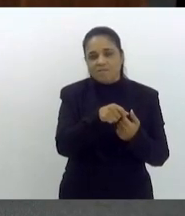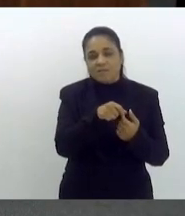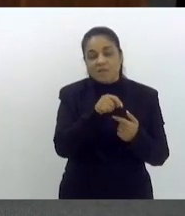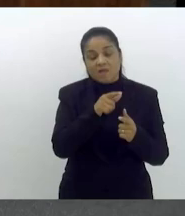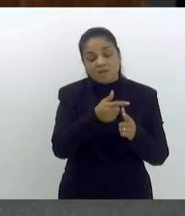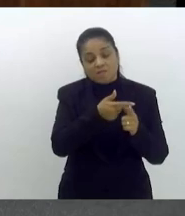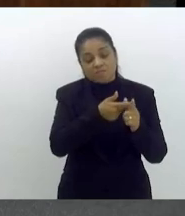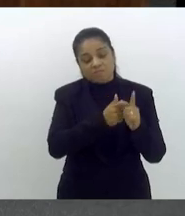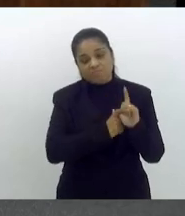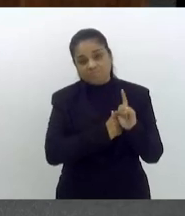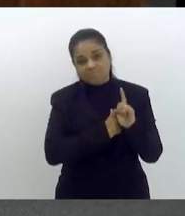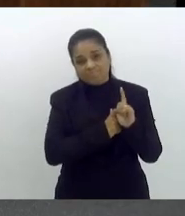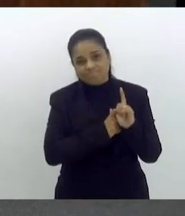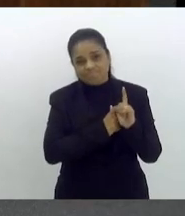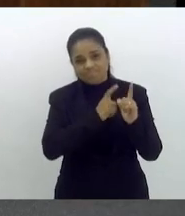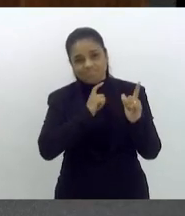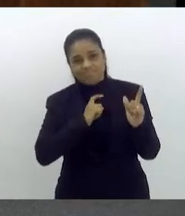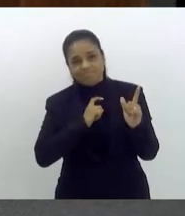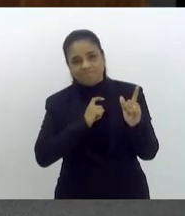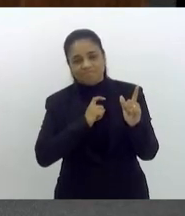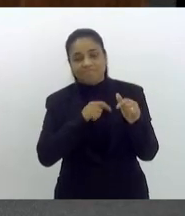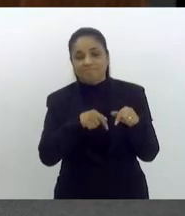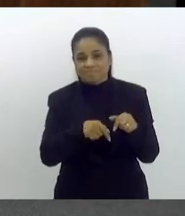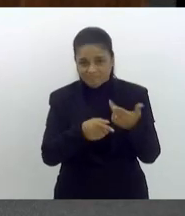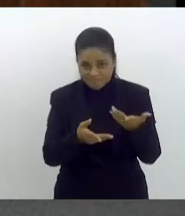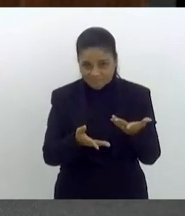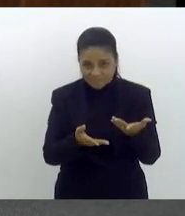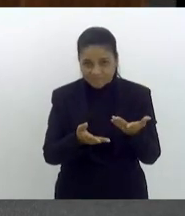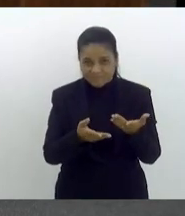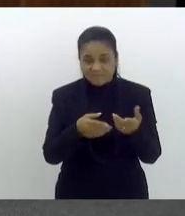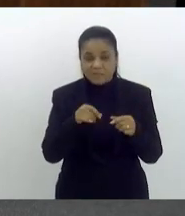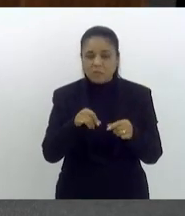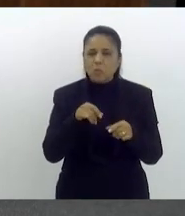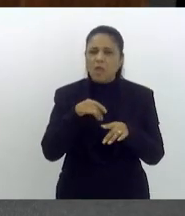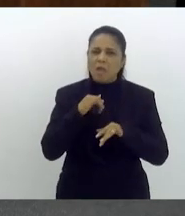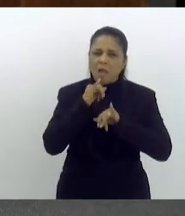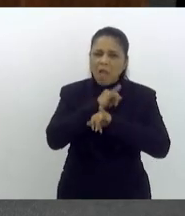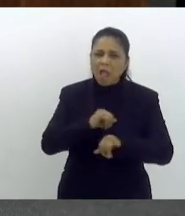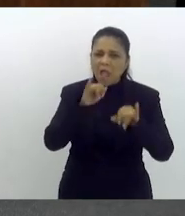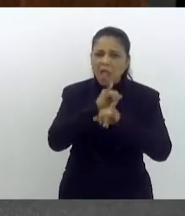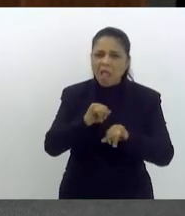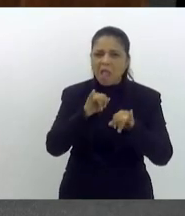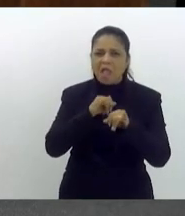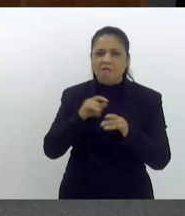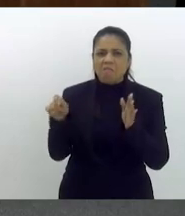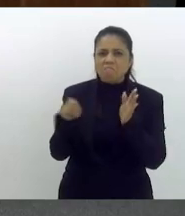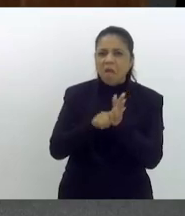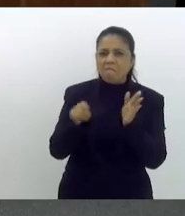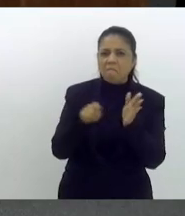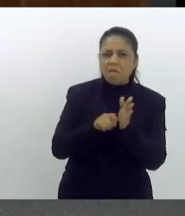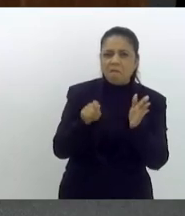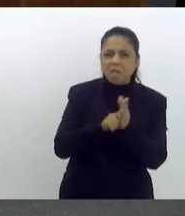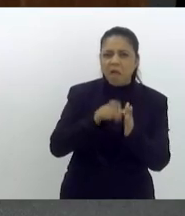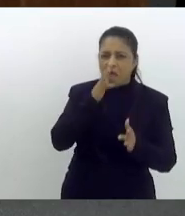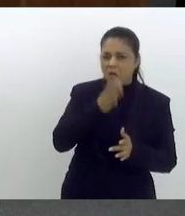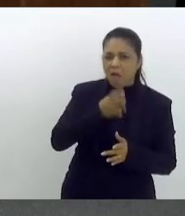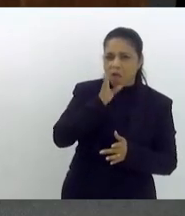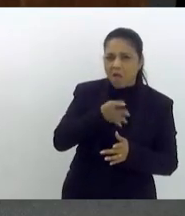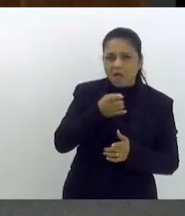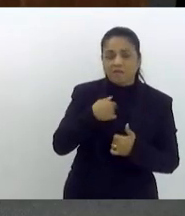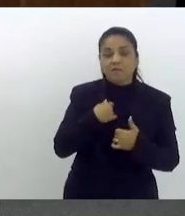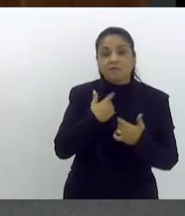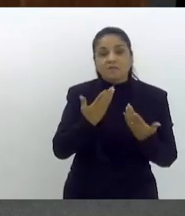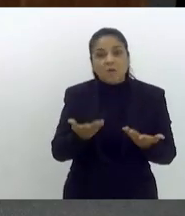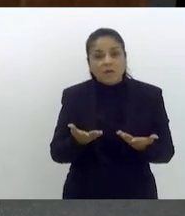como se eles fossem estivesse a margem da sociedade que